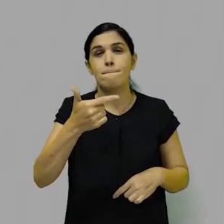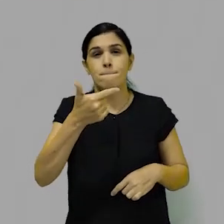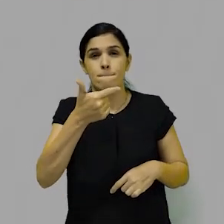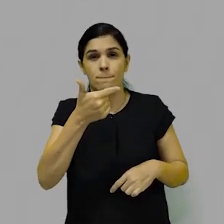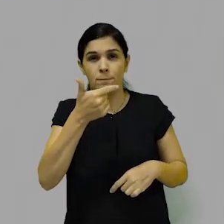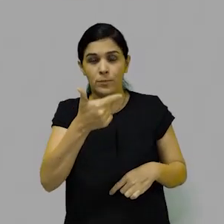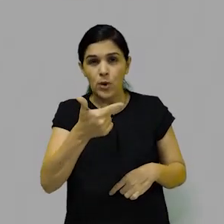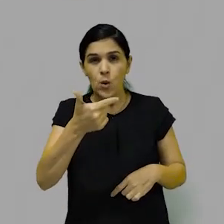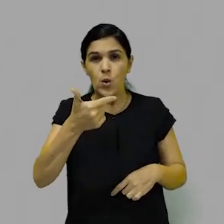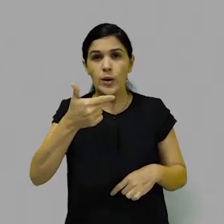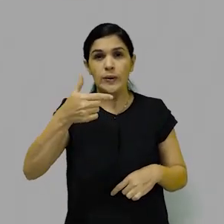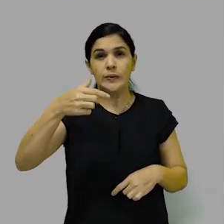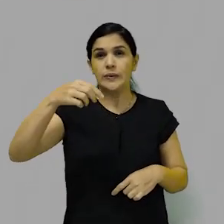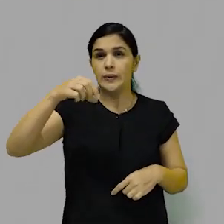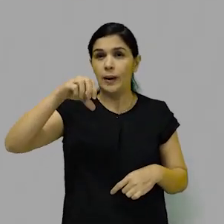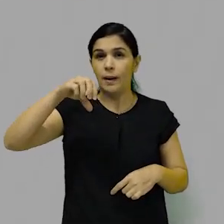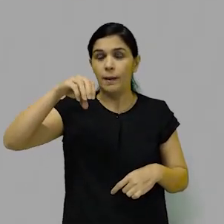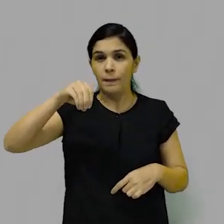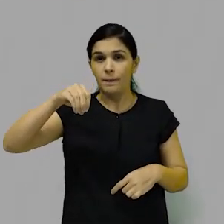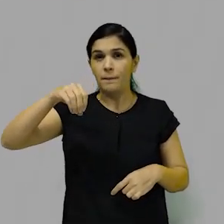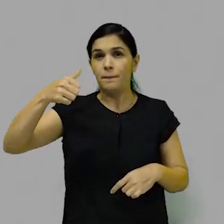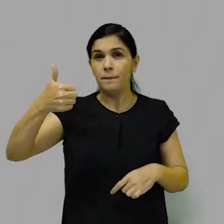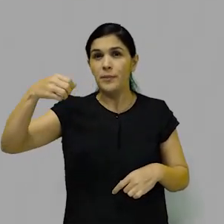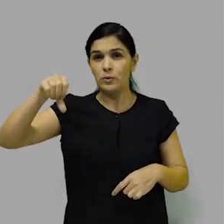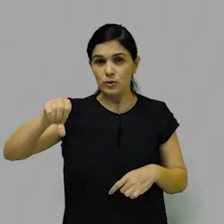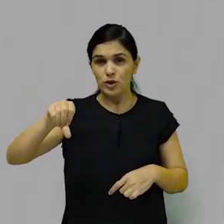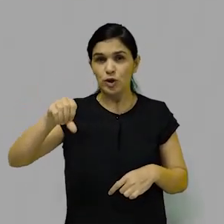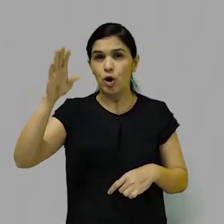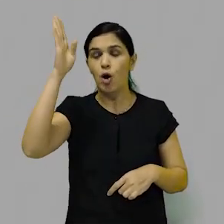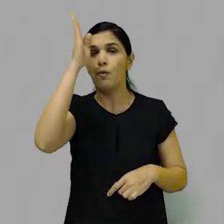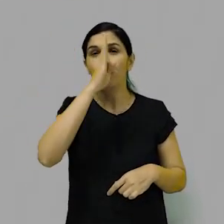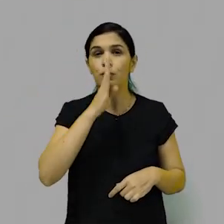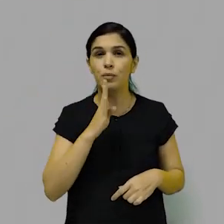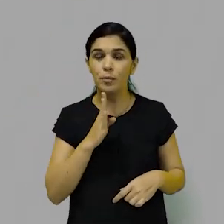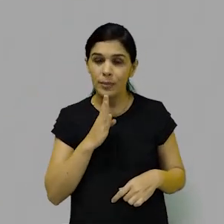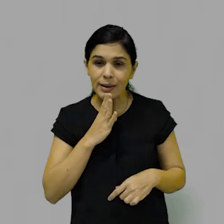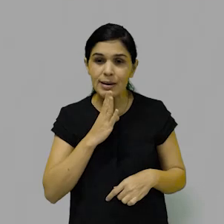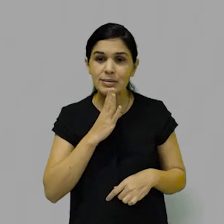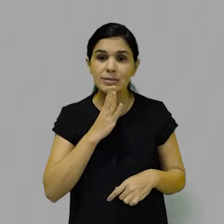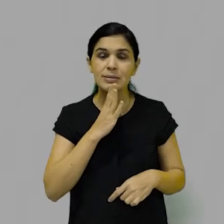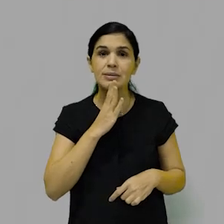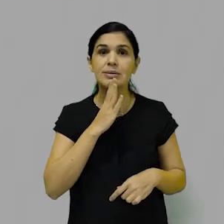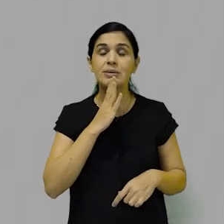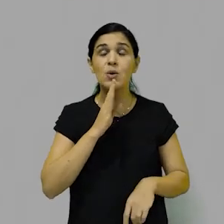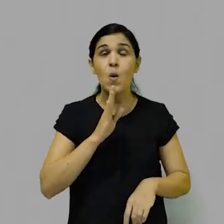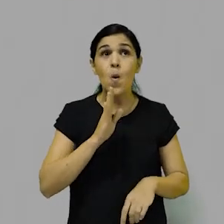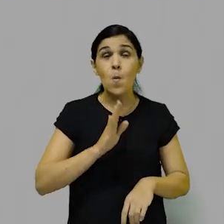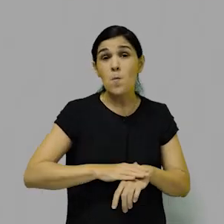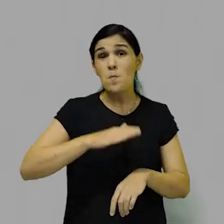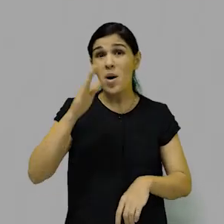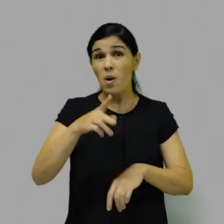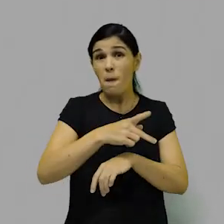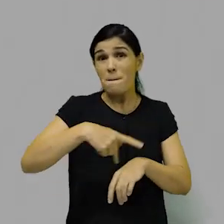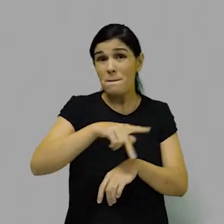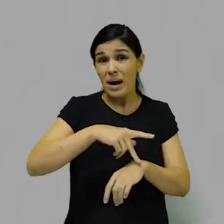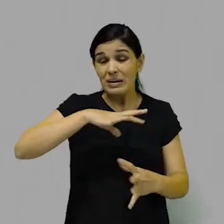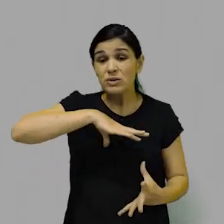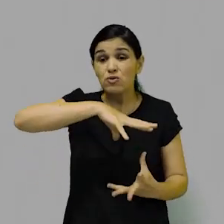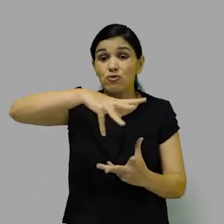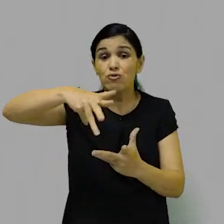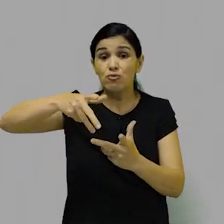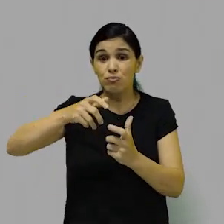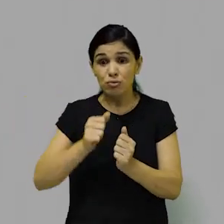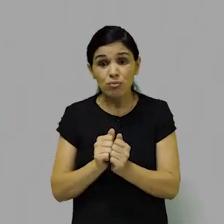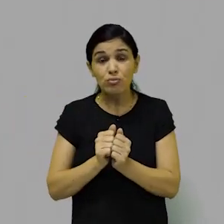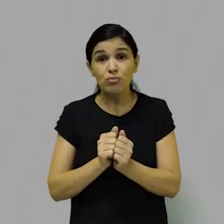2019, galerinha, o Brasil passou a ser o país com o maior número de cirurgias plásticas realizadas, sendo